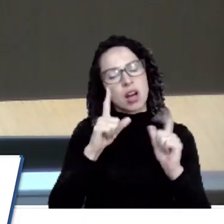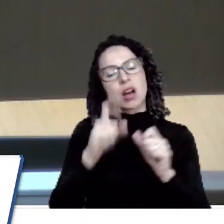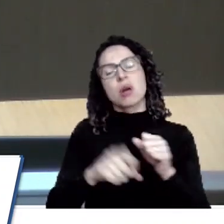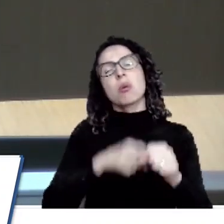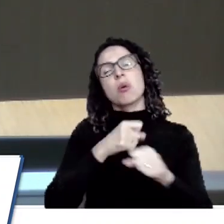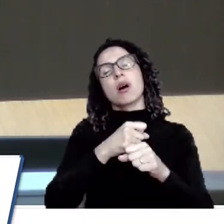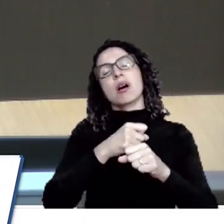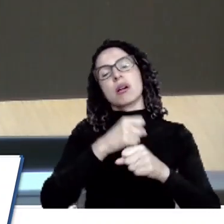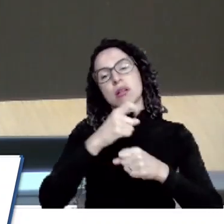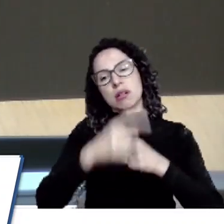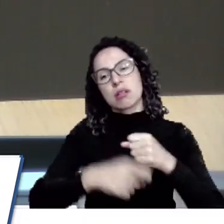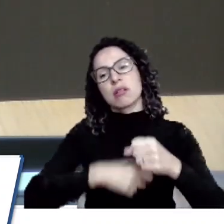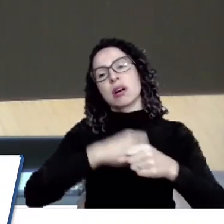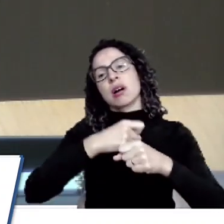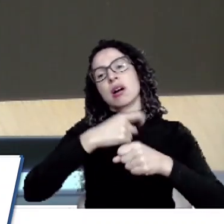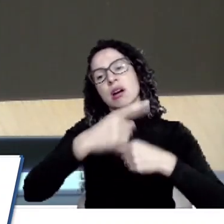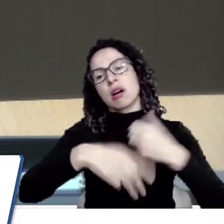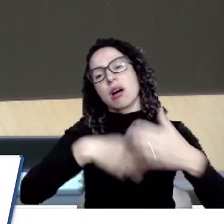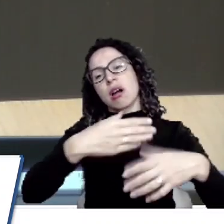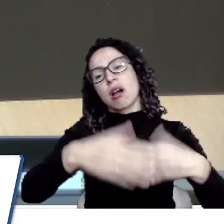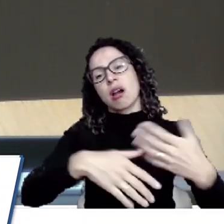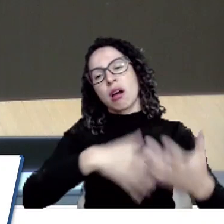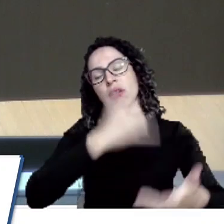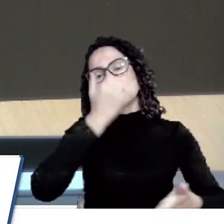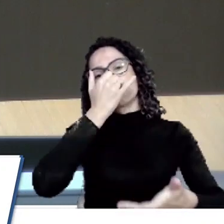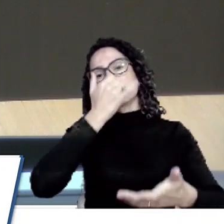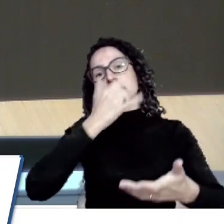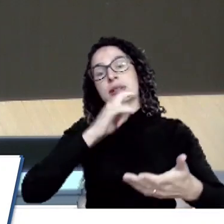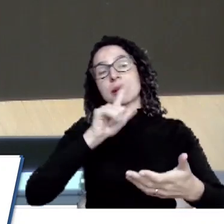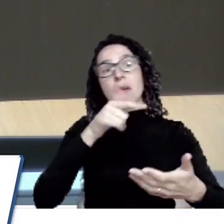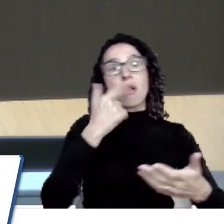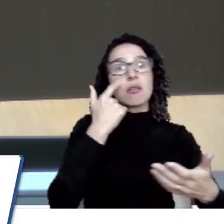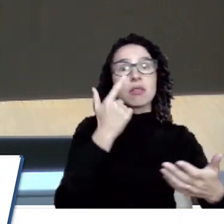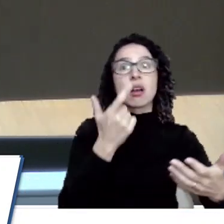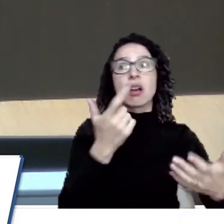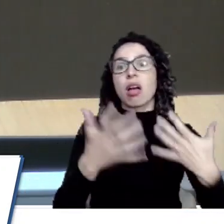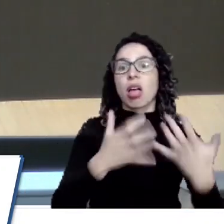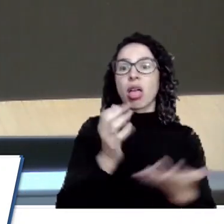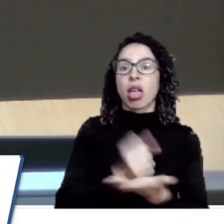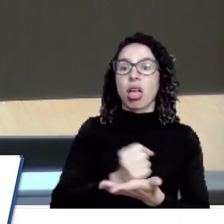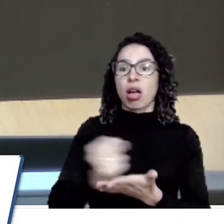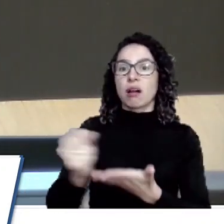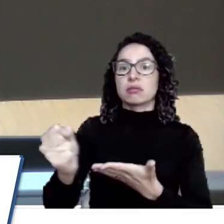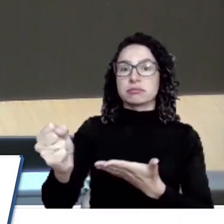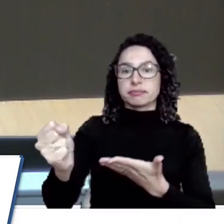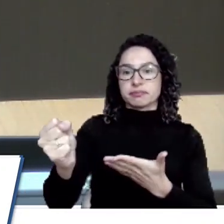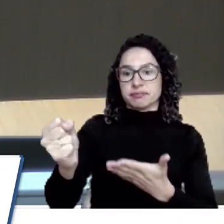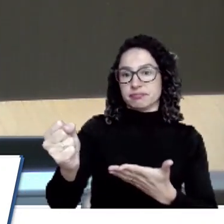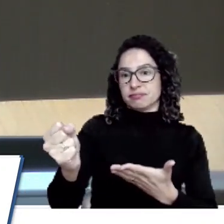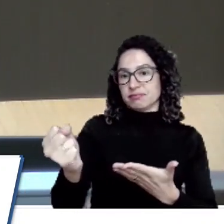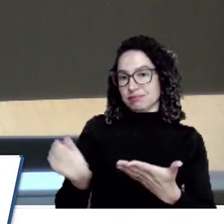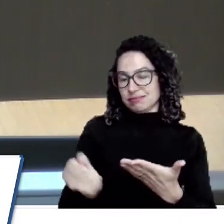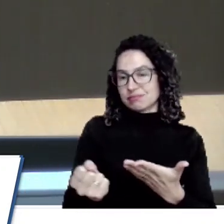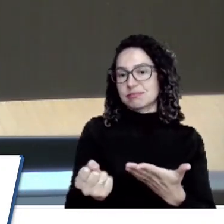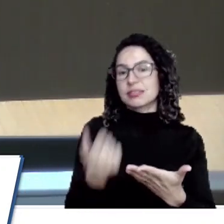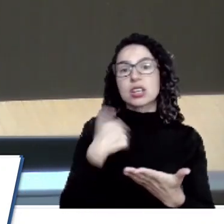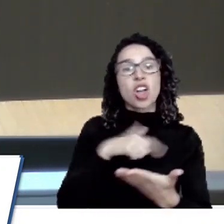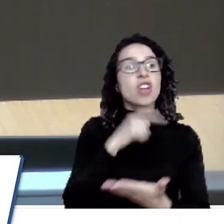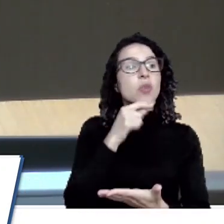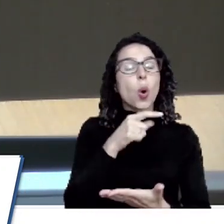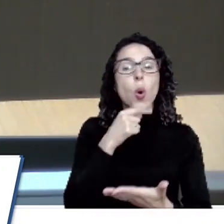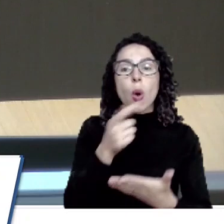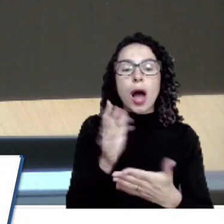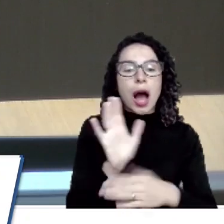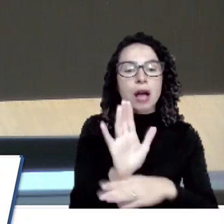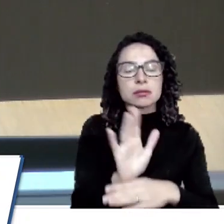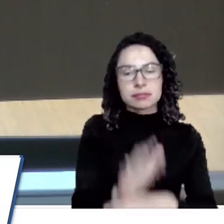outro ano, depois a gente vê isso, e quando vê, a coisa tomou rumos, como já está tomando, que a gente não consegue tomar direção.